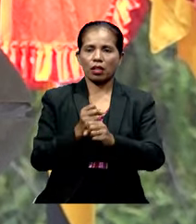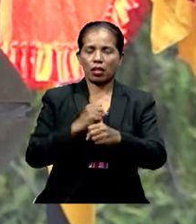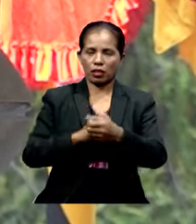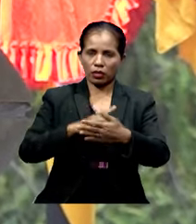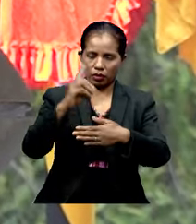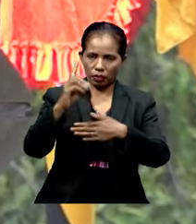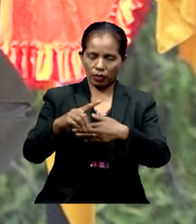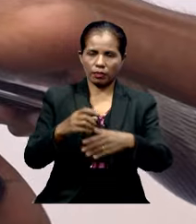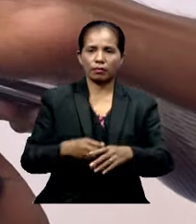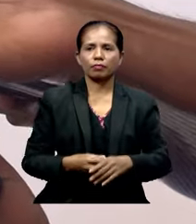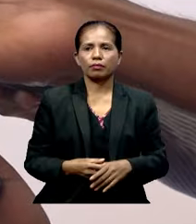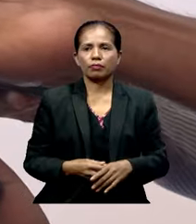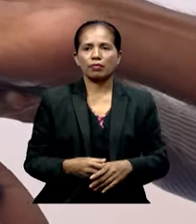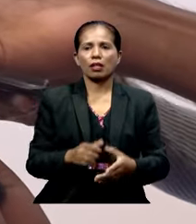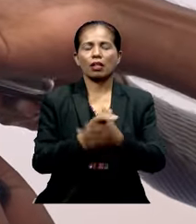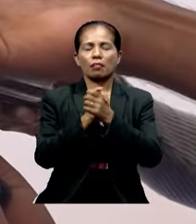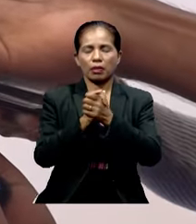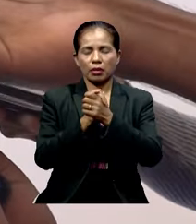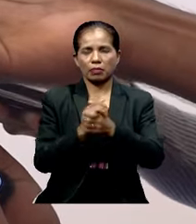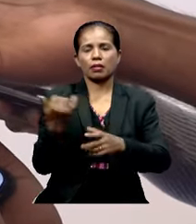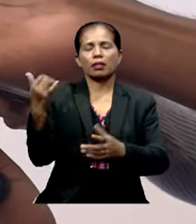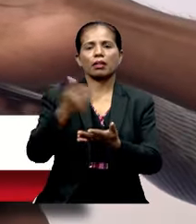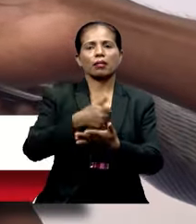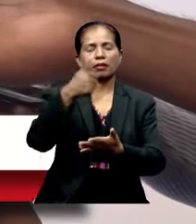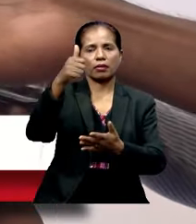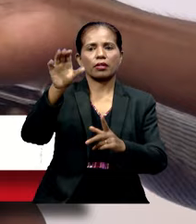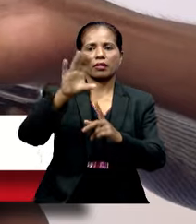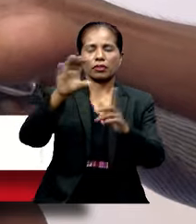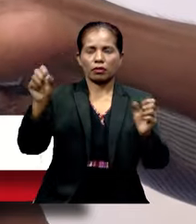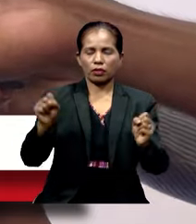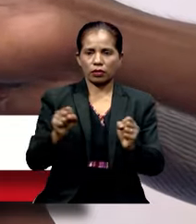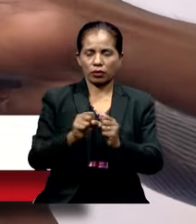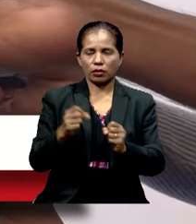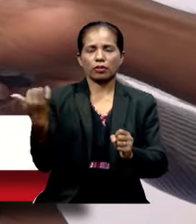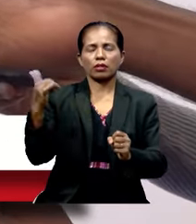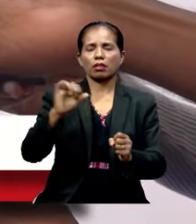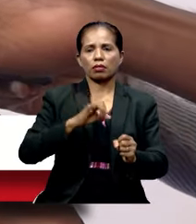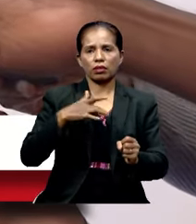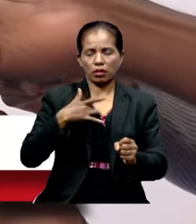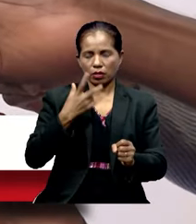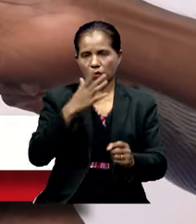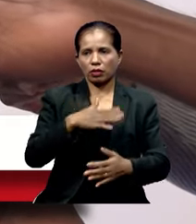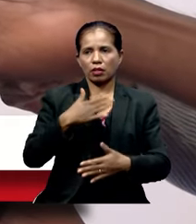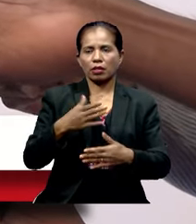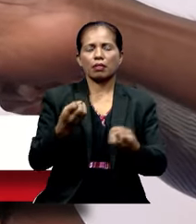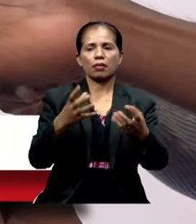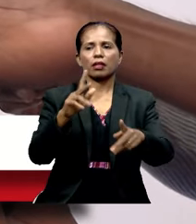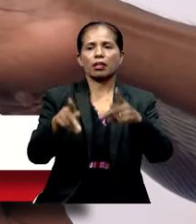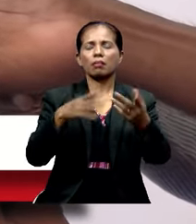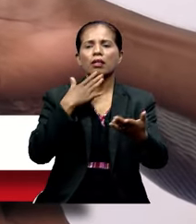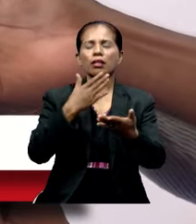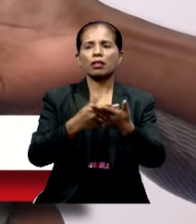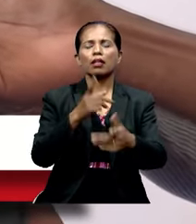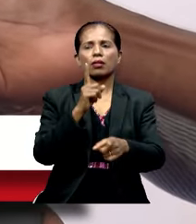base. Parabéns ba sira ne be eleito, chefe suku sira au admira ta tebe ba. Bara ema dia glos.